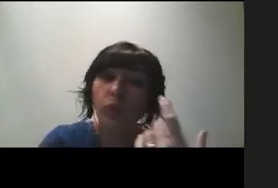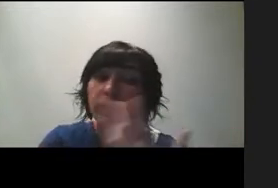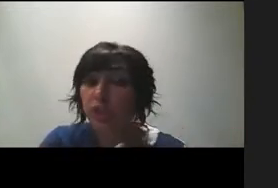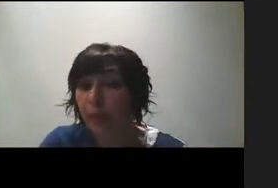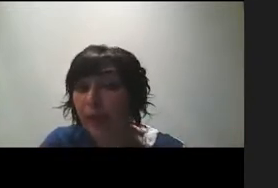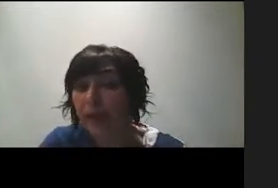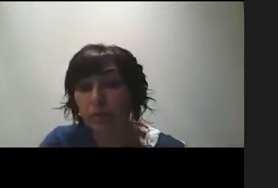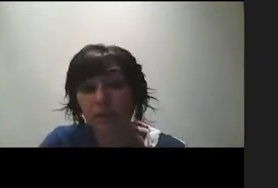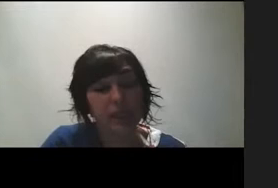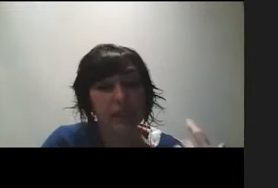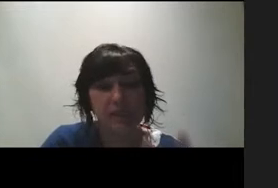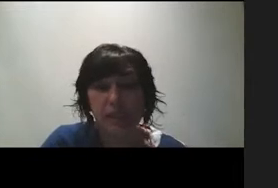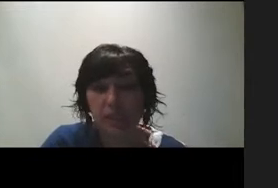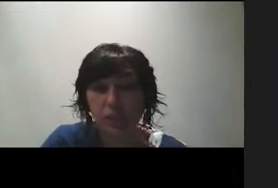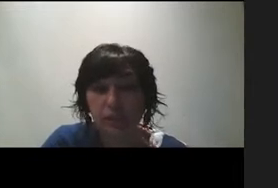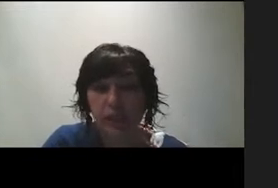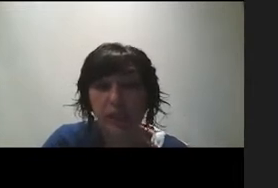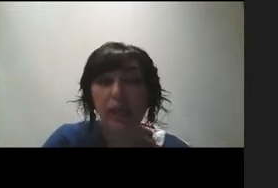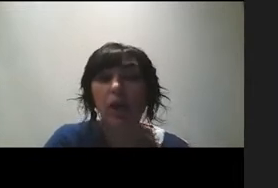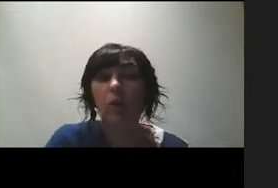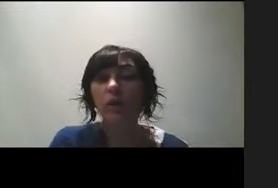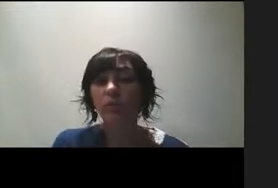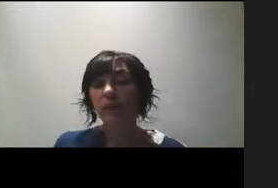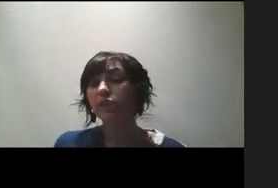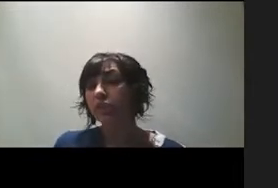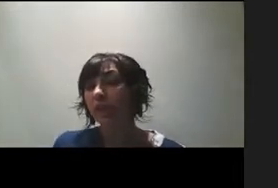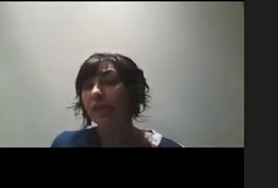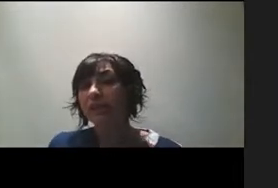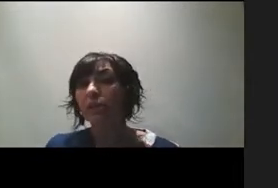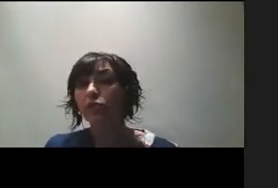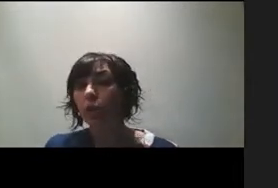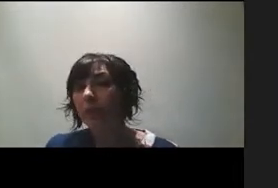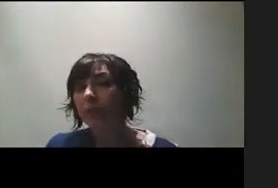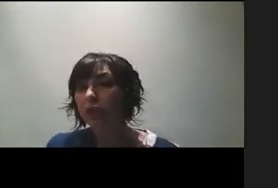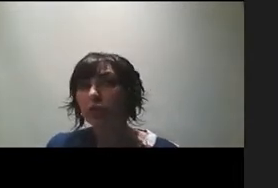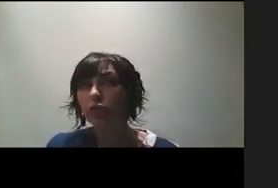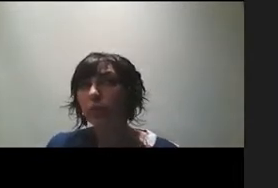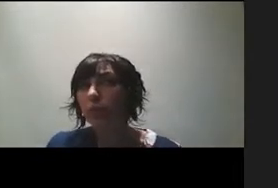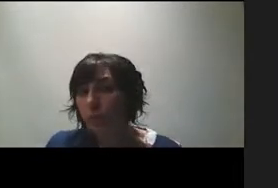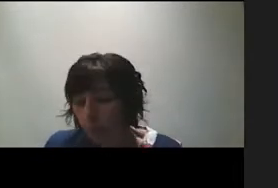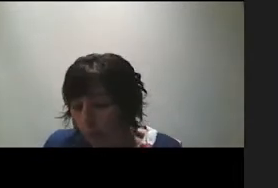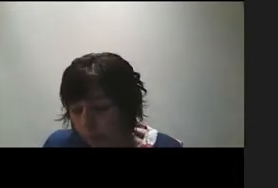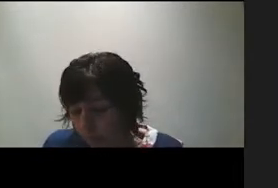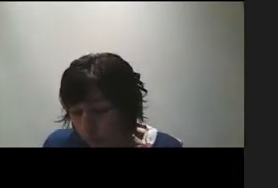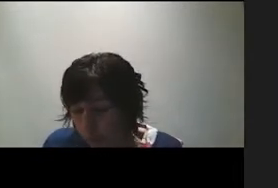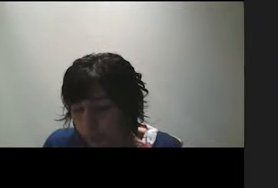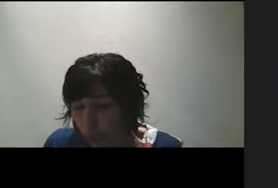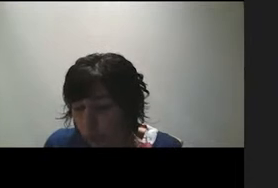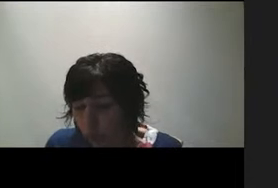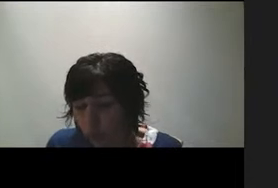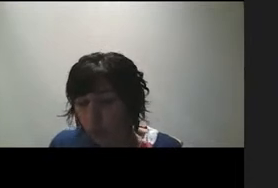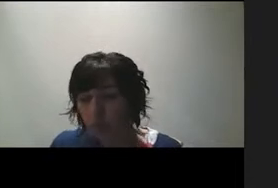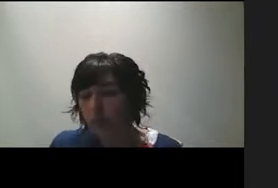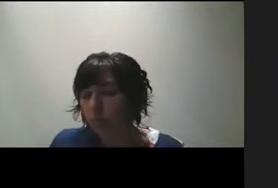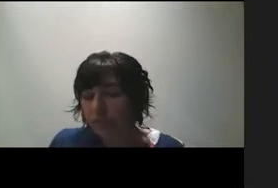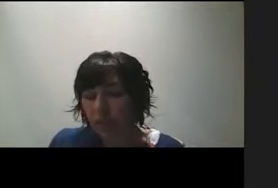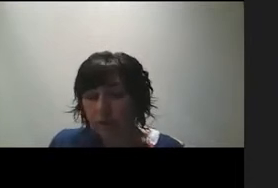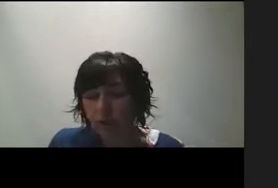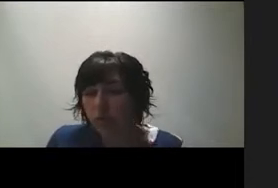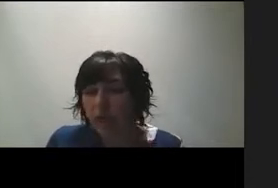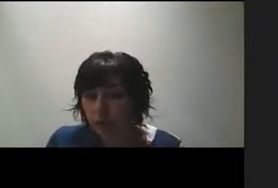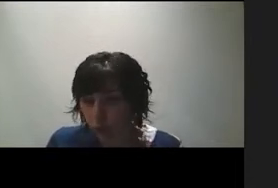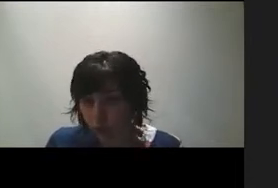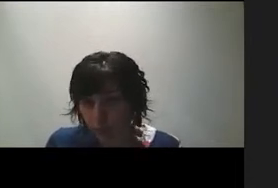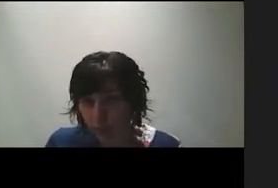o que esperam ter desejam ter quando eles são surpreendidos por um problema um produto